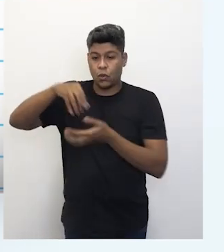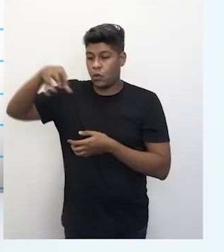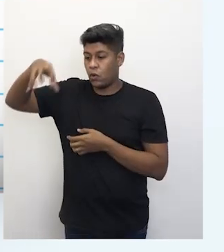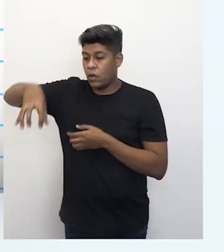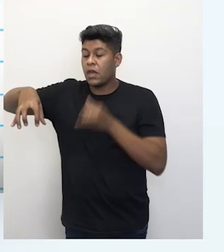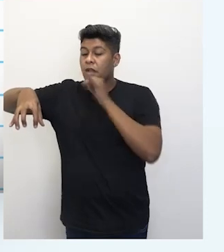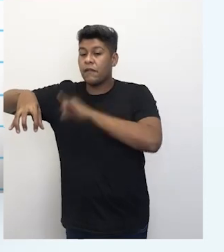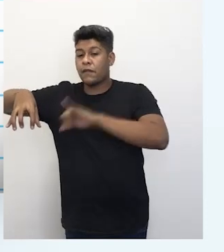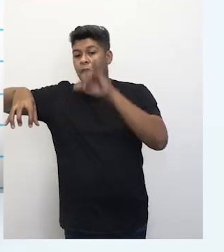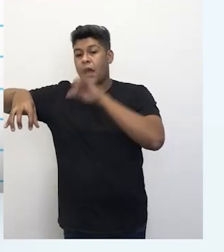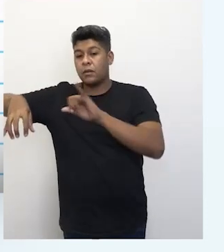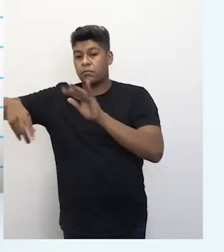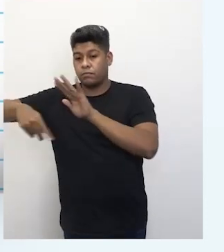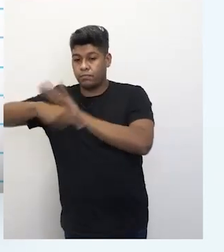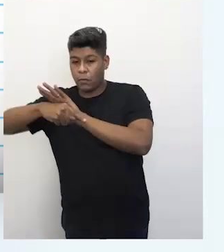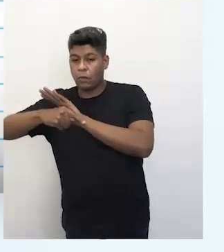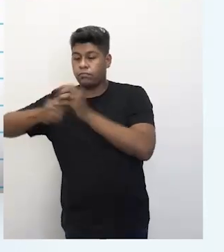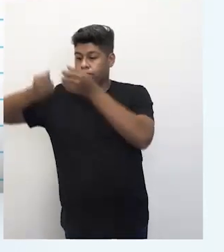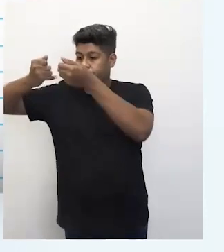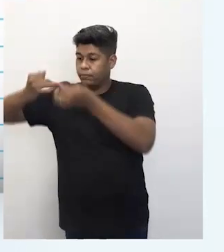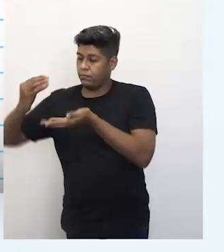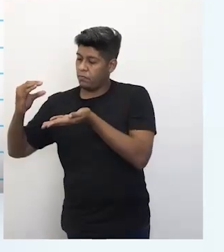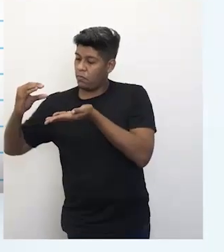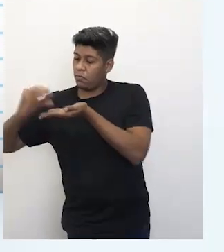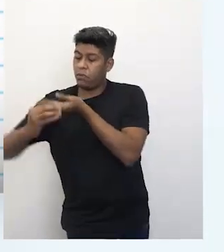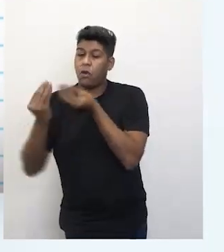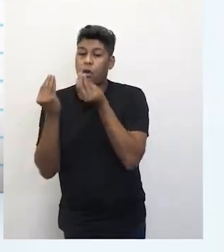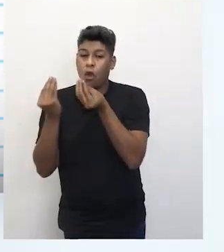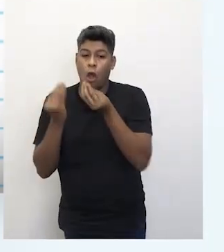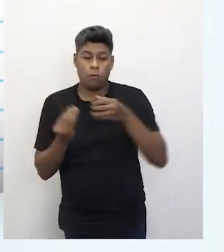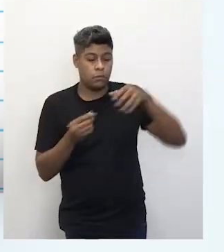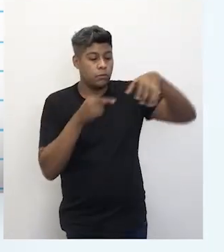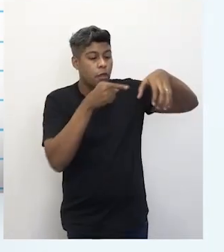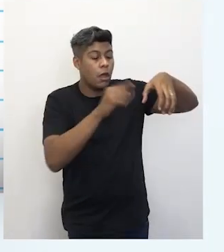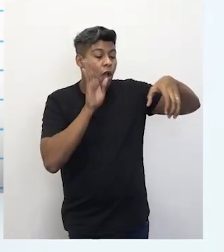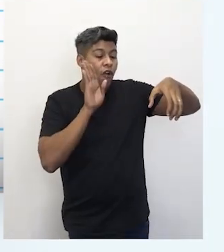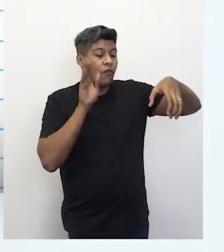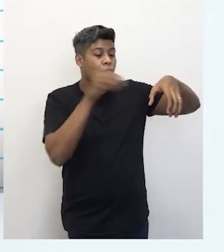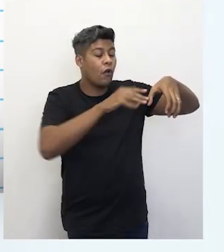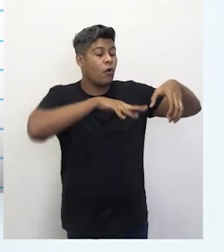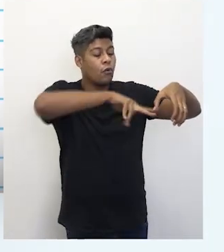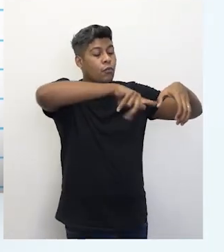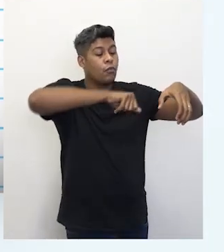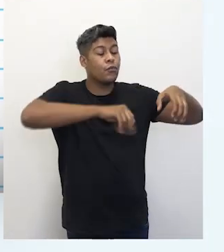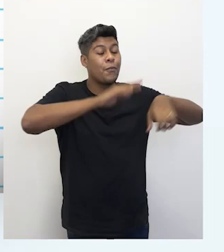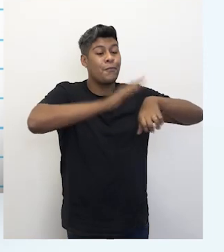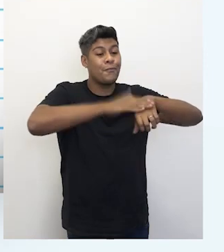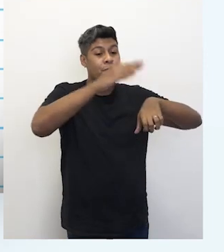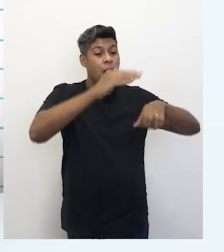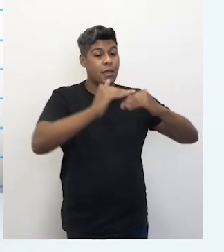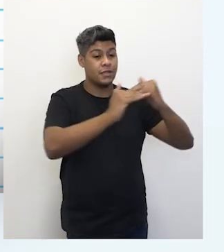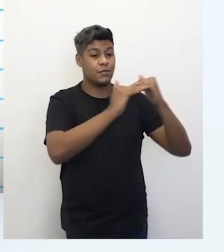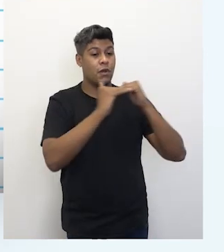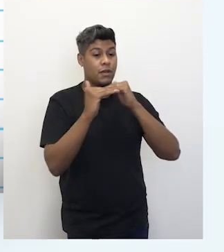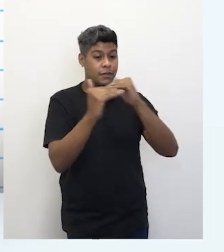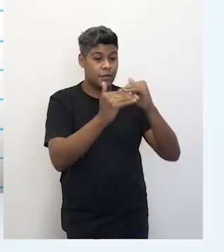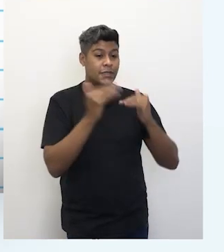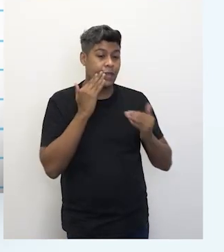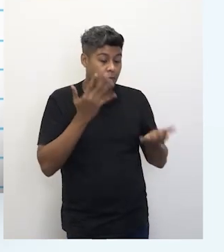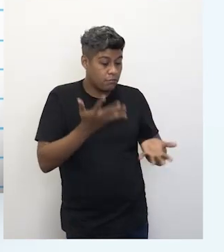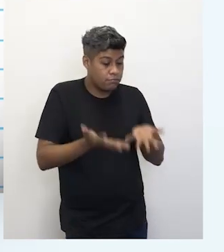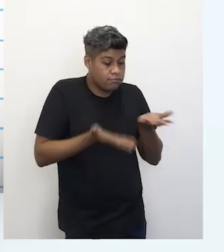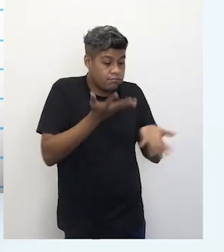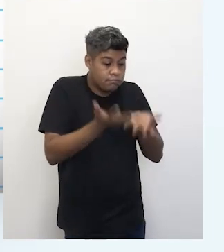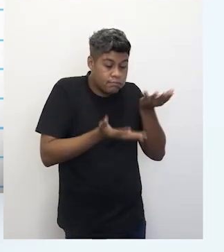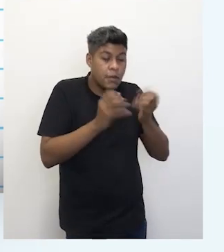e dados monitoramento e prestação de contas resumidamente a primeira foto e se alcançar um mundo de maior estabilidade onde haja sinergia